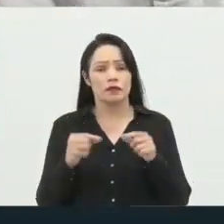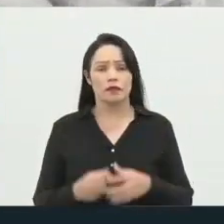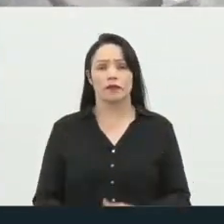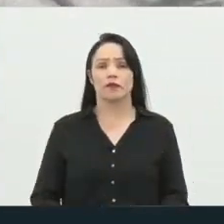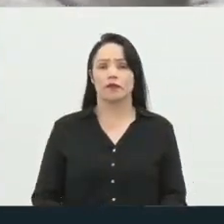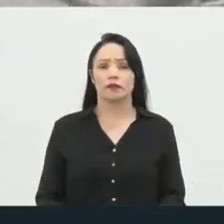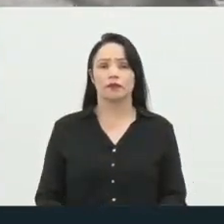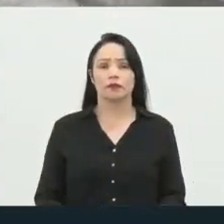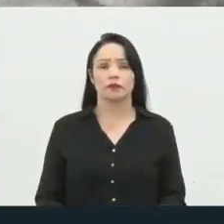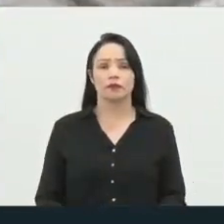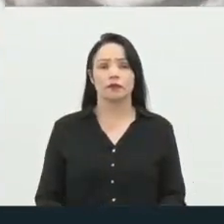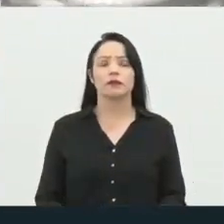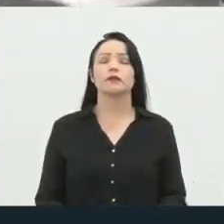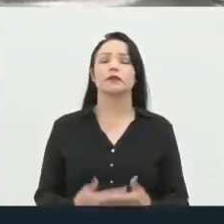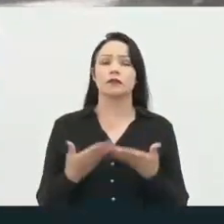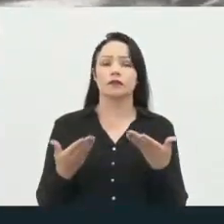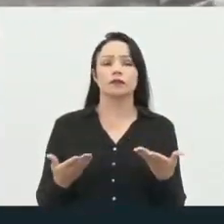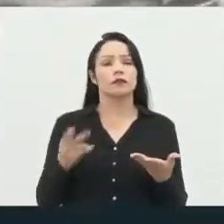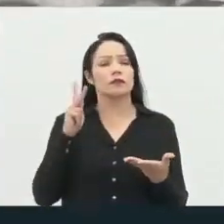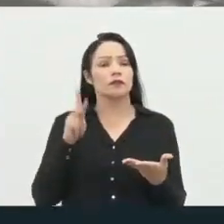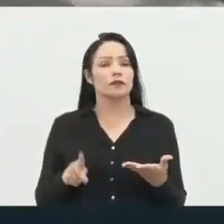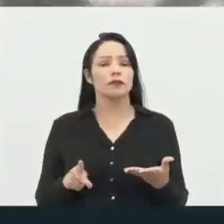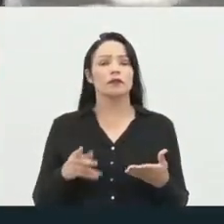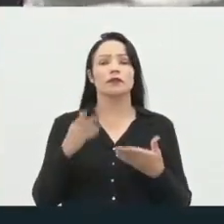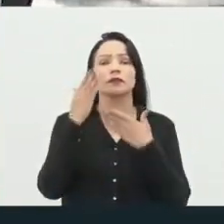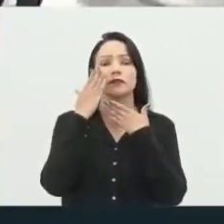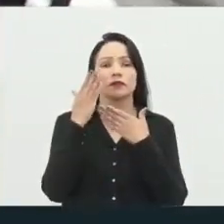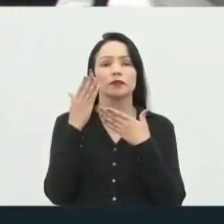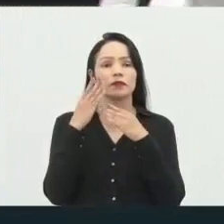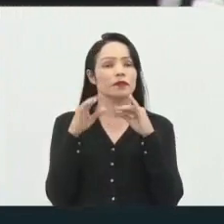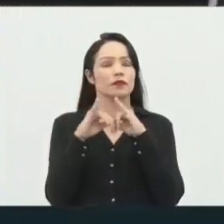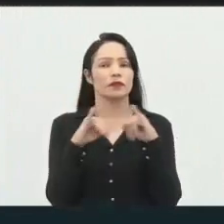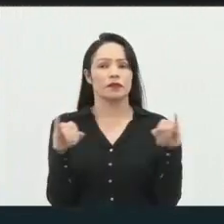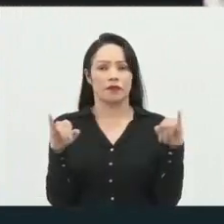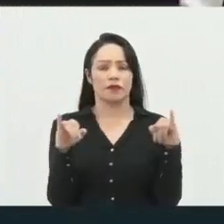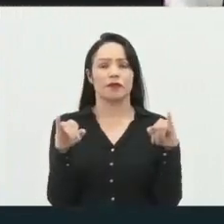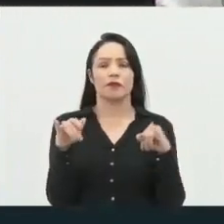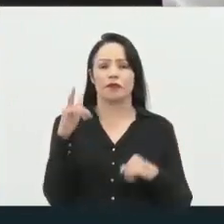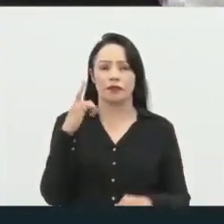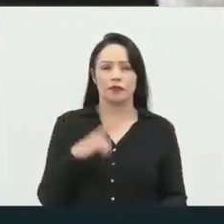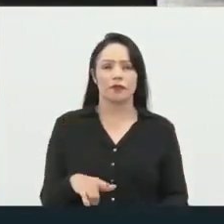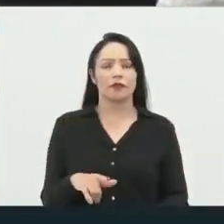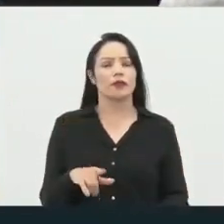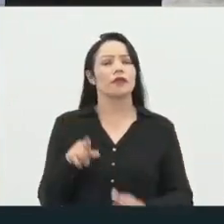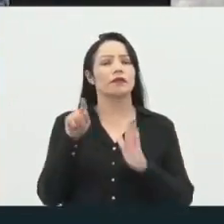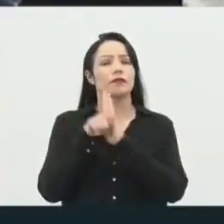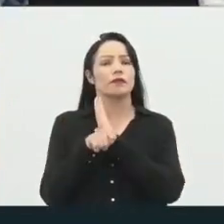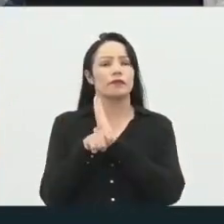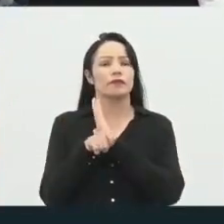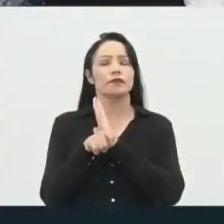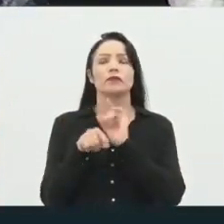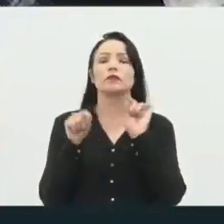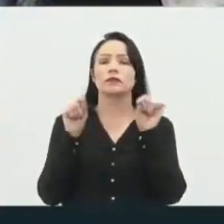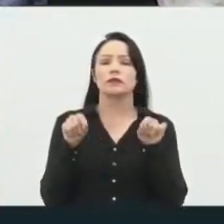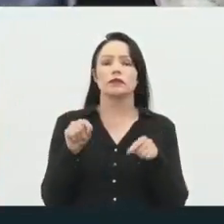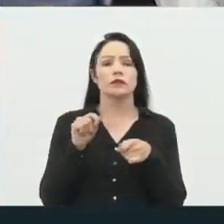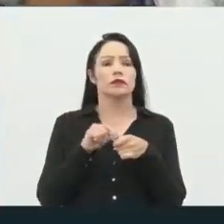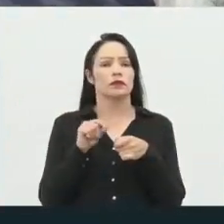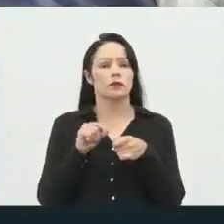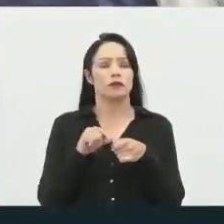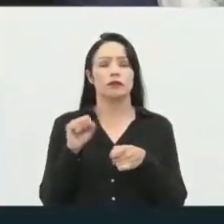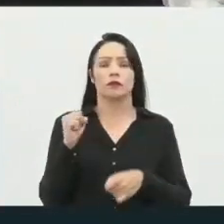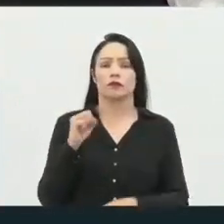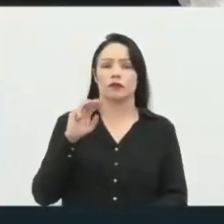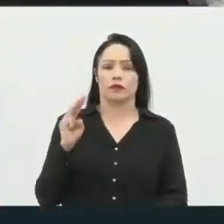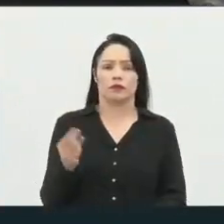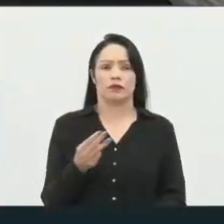Então é isso presidente Obrigado só queria deixar aqui mais uma pergunta o que que fizeram com os oito